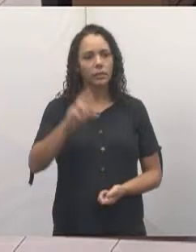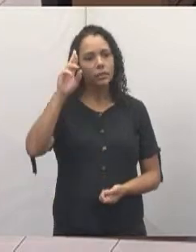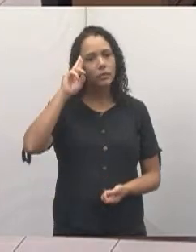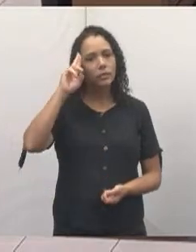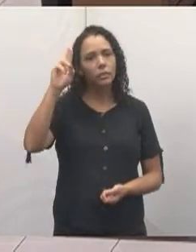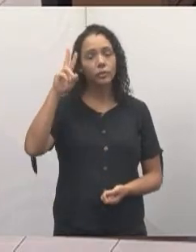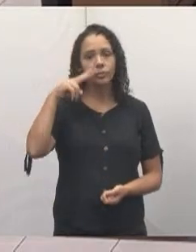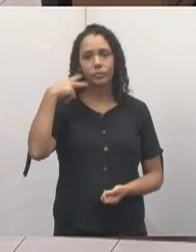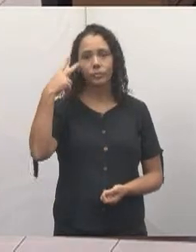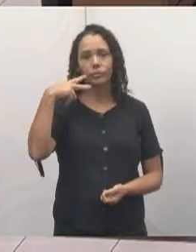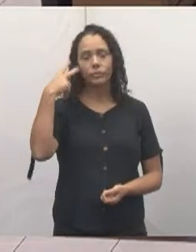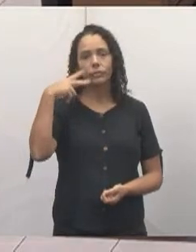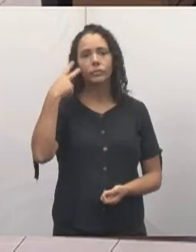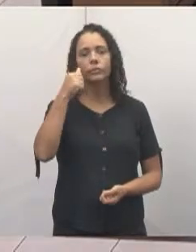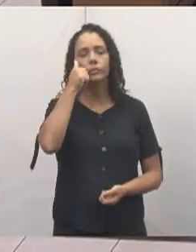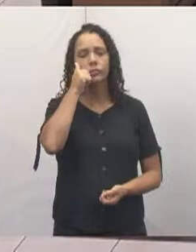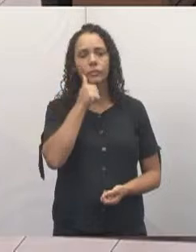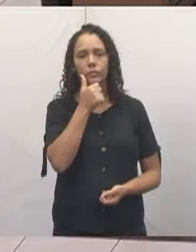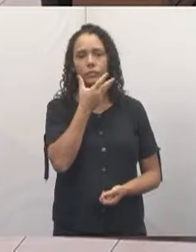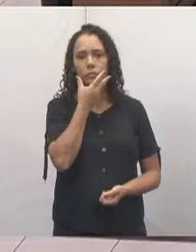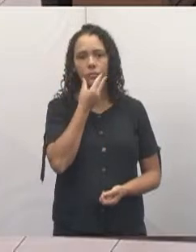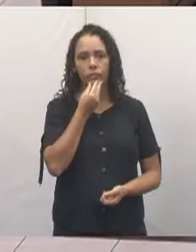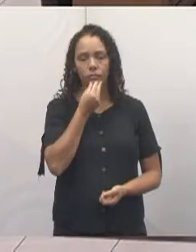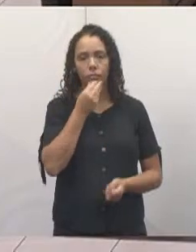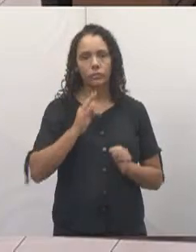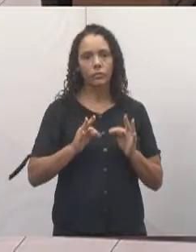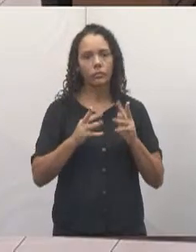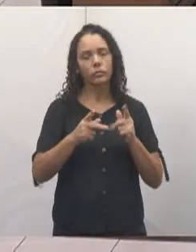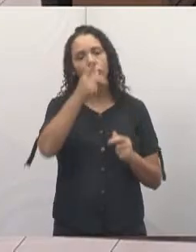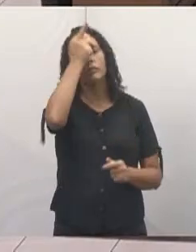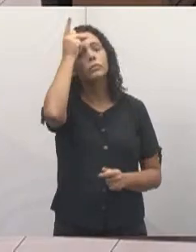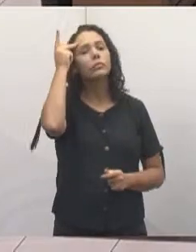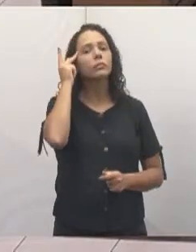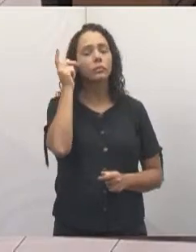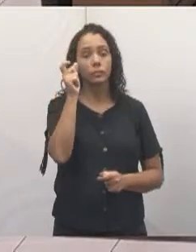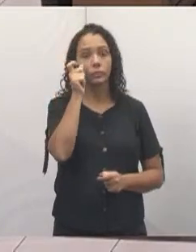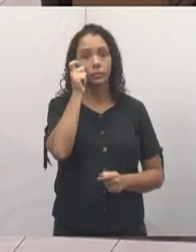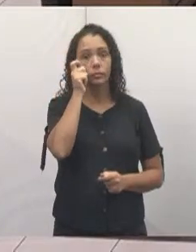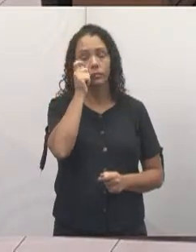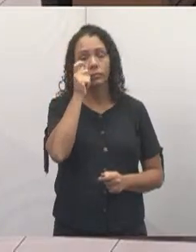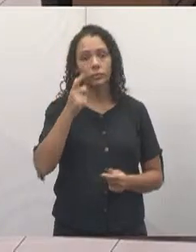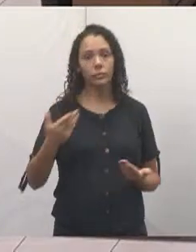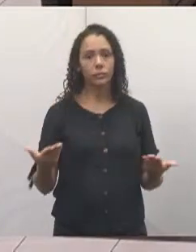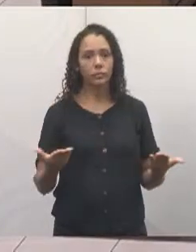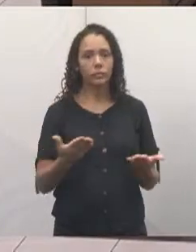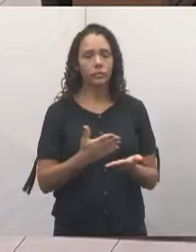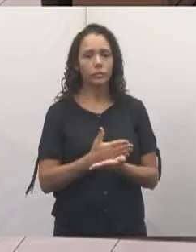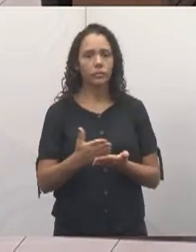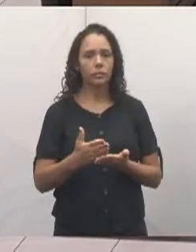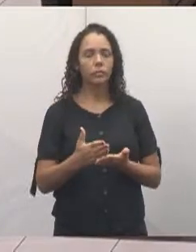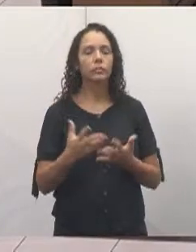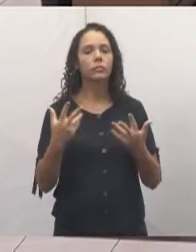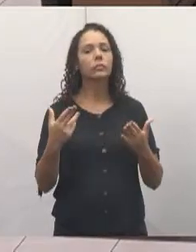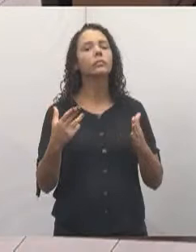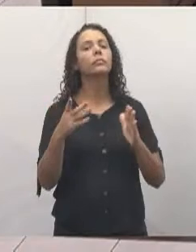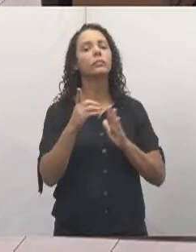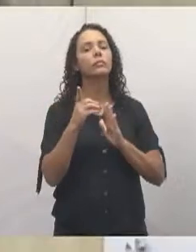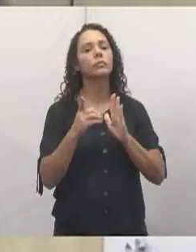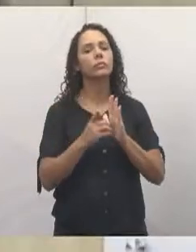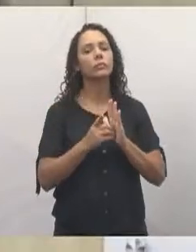Senhores vereadores, senhoras vereadoras, todos aqueles que nos assistem, a partir deste momento, nos termos do Decreto